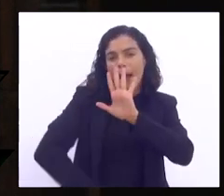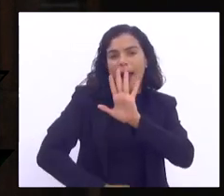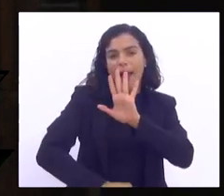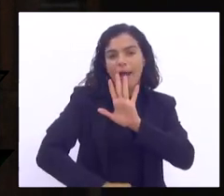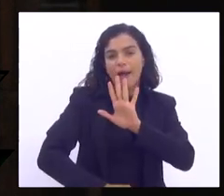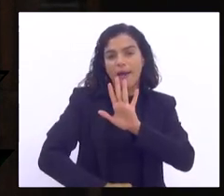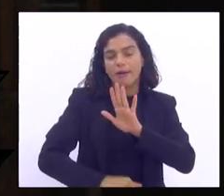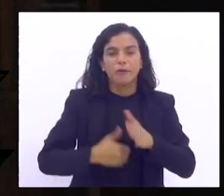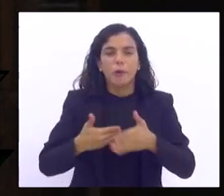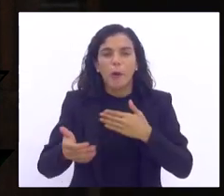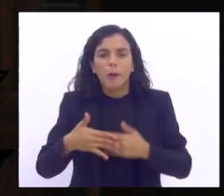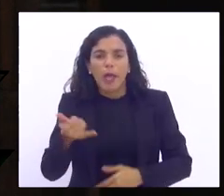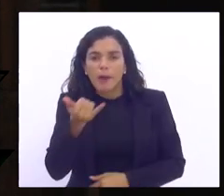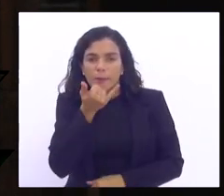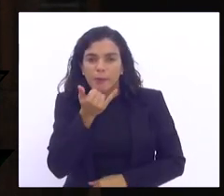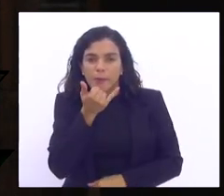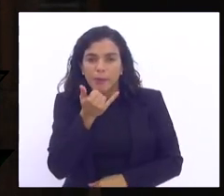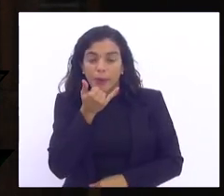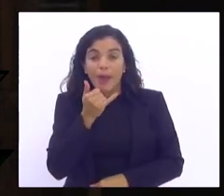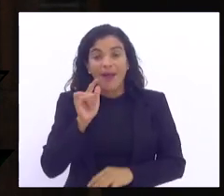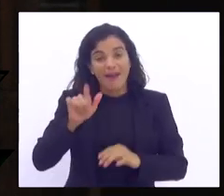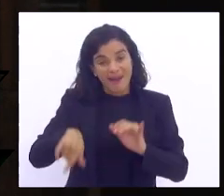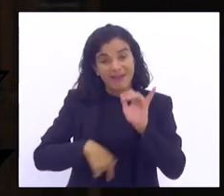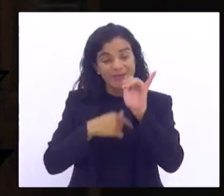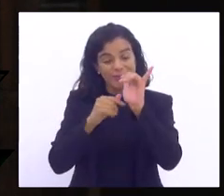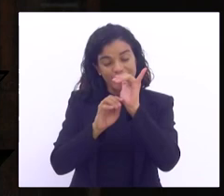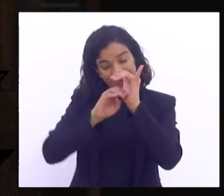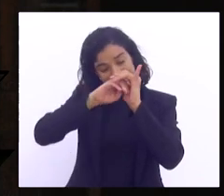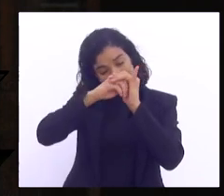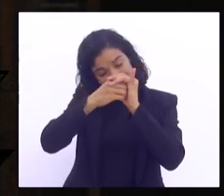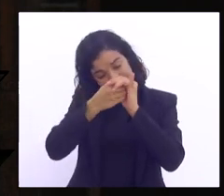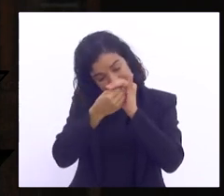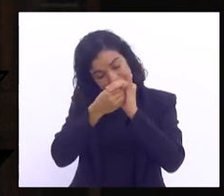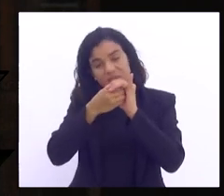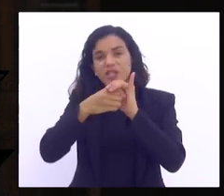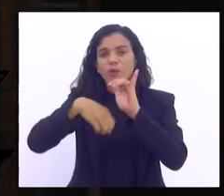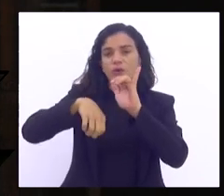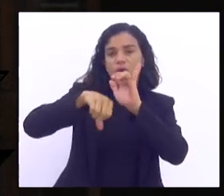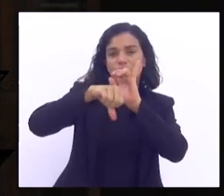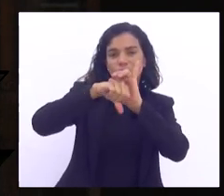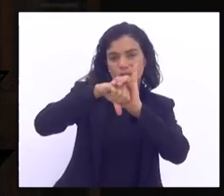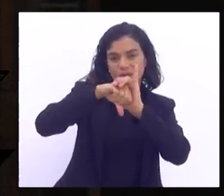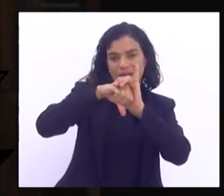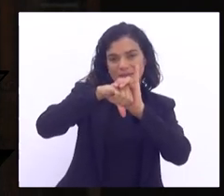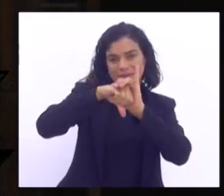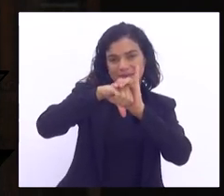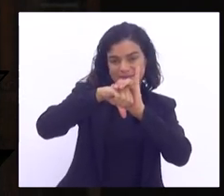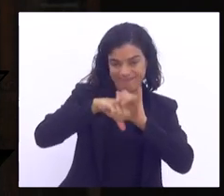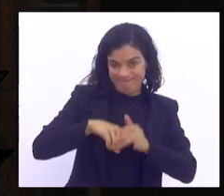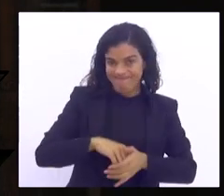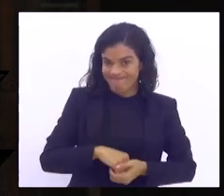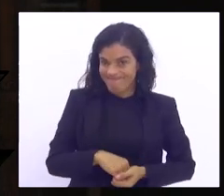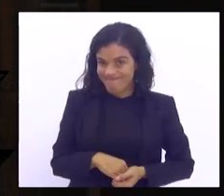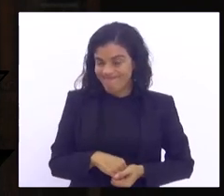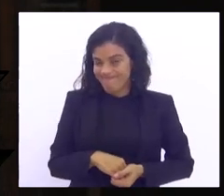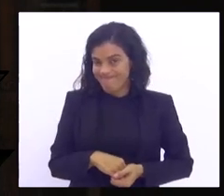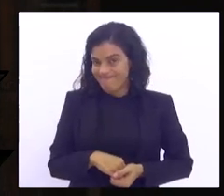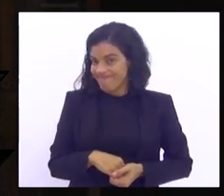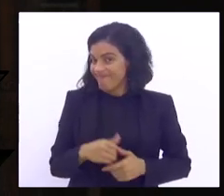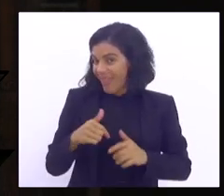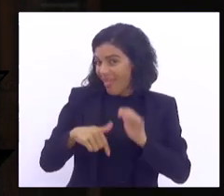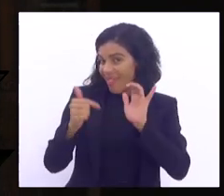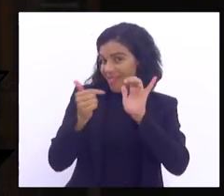pretexto, é no útero materno que este crime é cometido. É ali